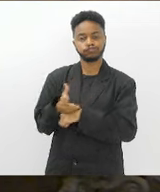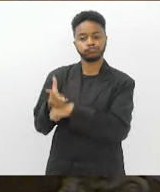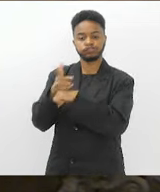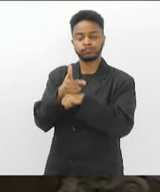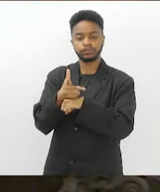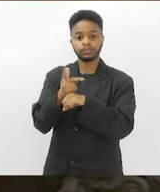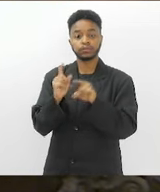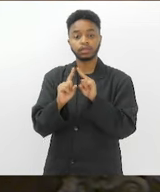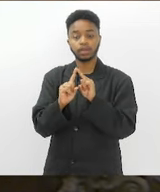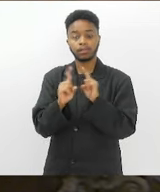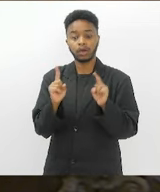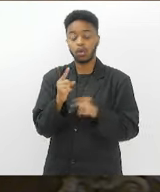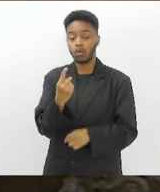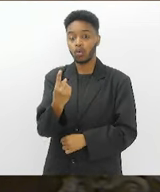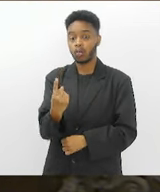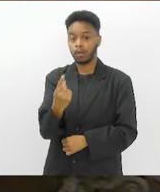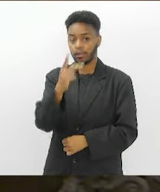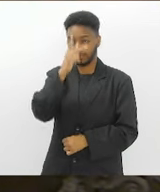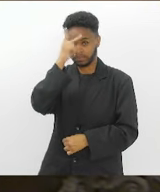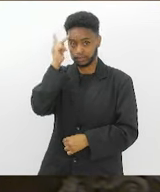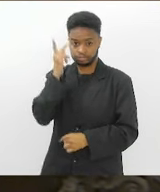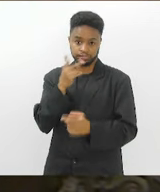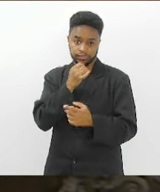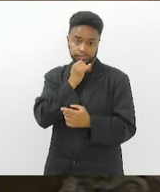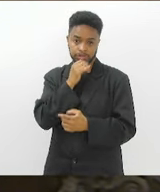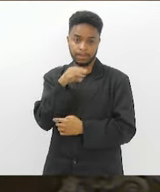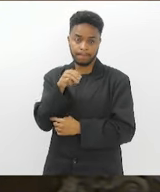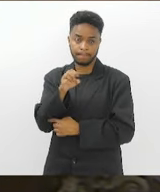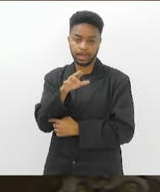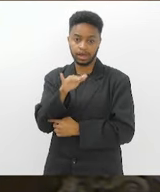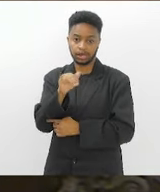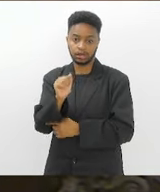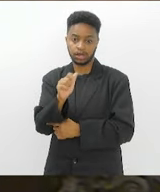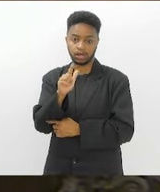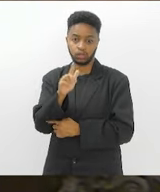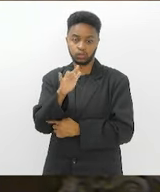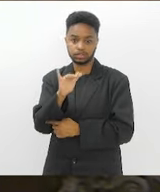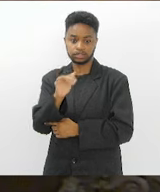uma pessoa como Maria Lúcia tenha pago um preço